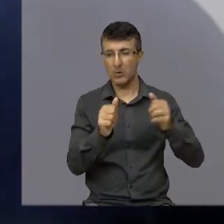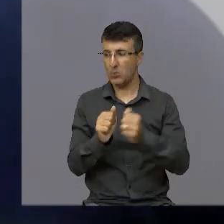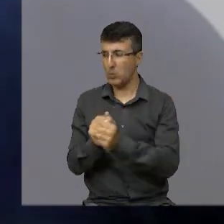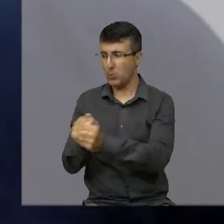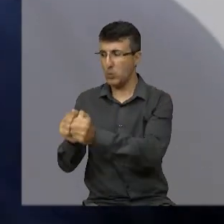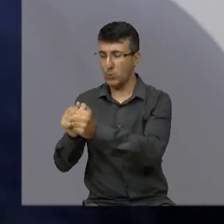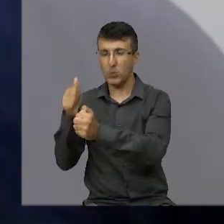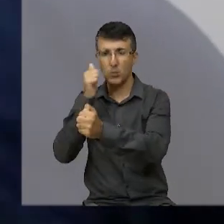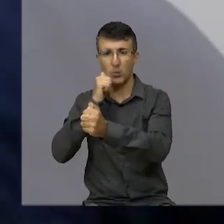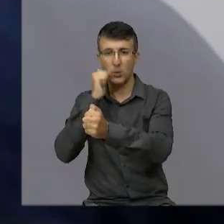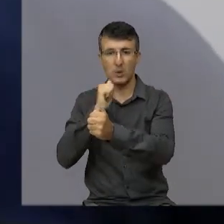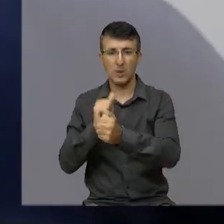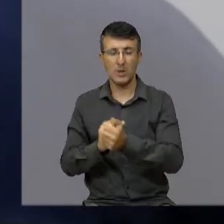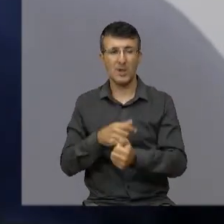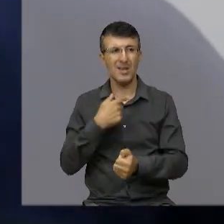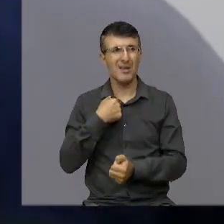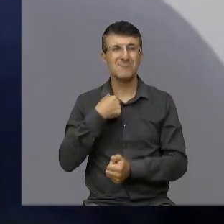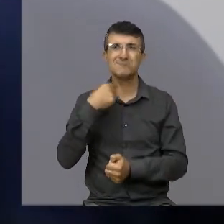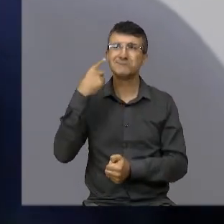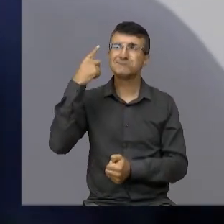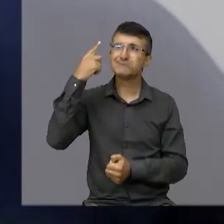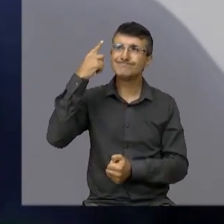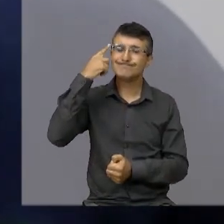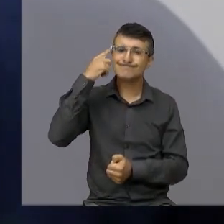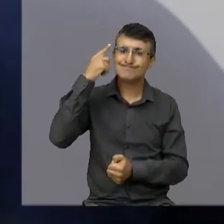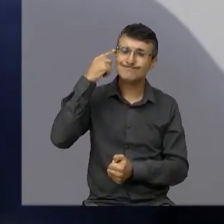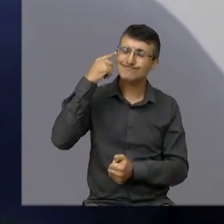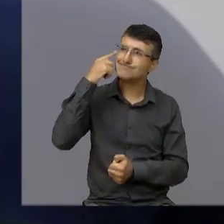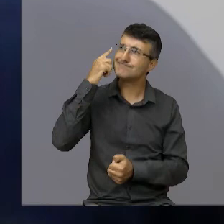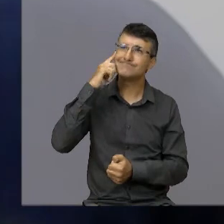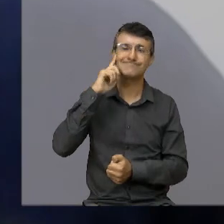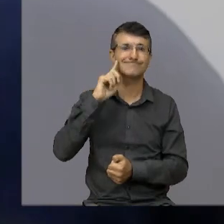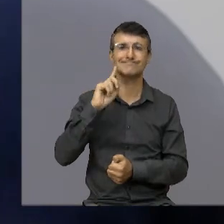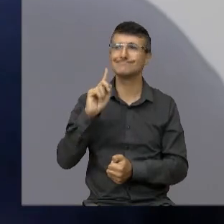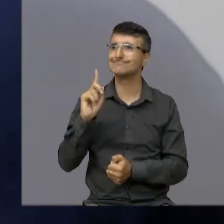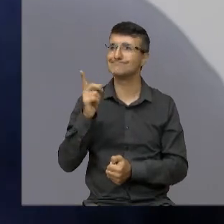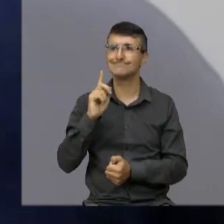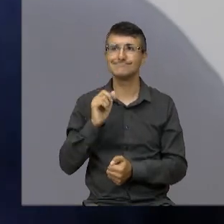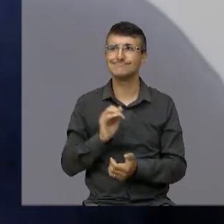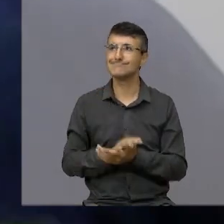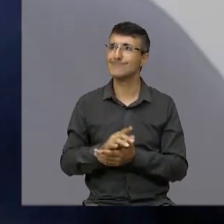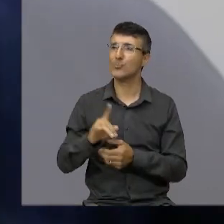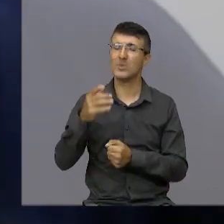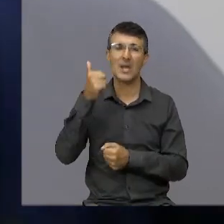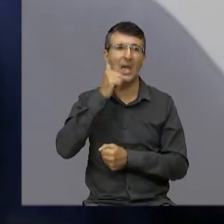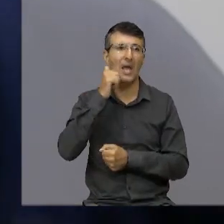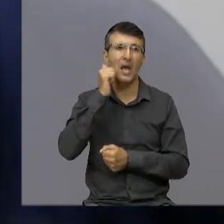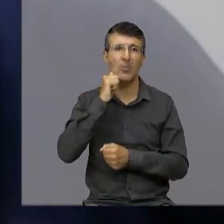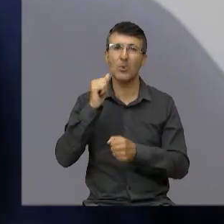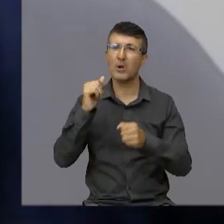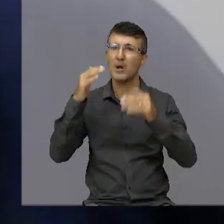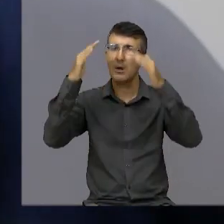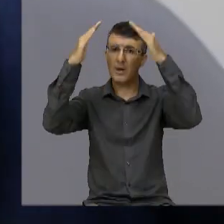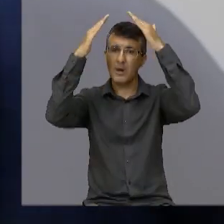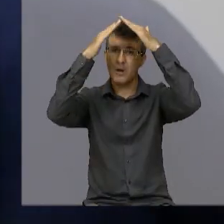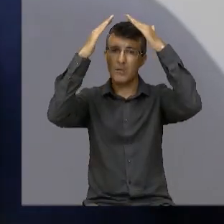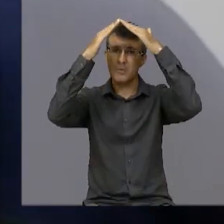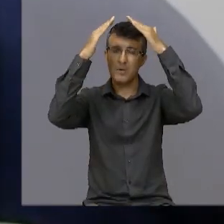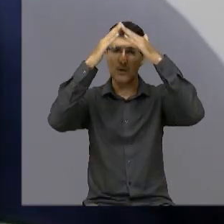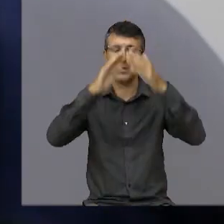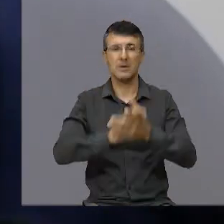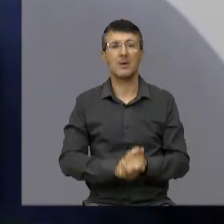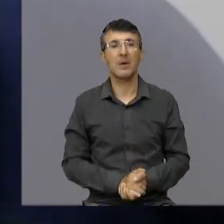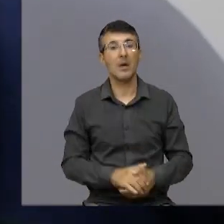abrigada, talvez uma ou duas mulheres abrigadas nesse tempo de Patrulha Maria da Penha. Mas no tempo em que